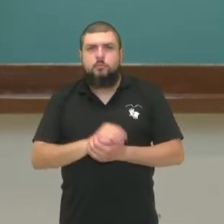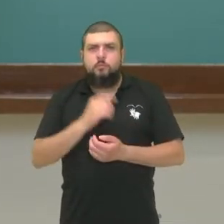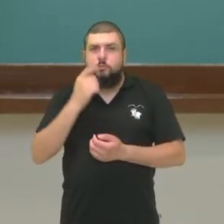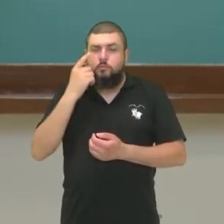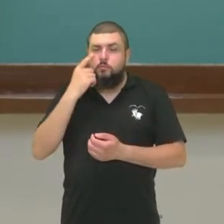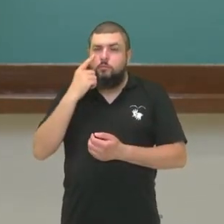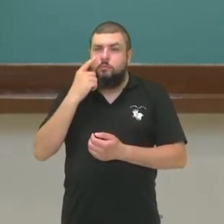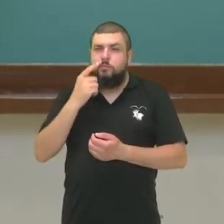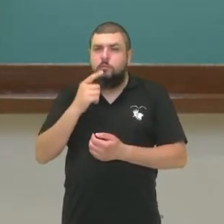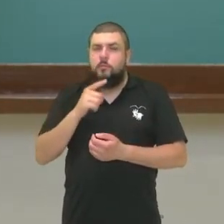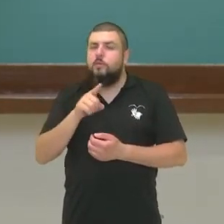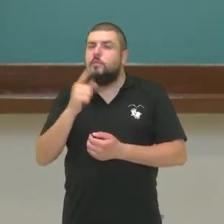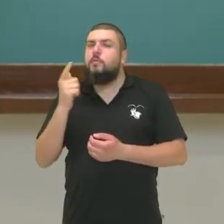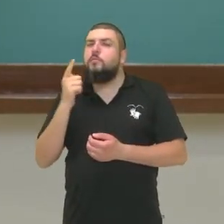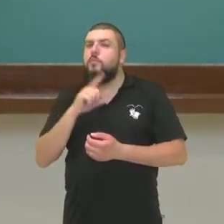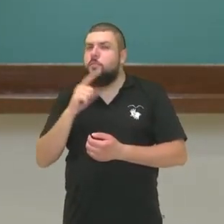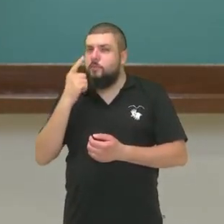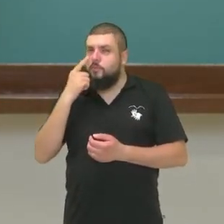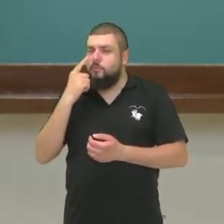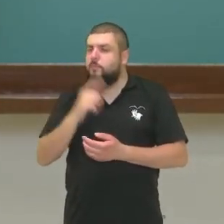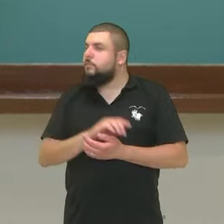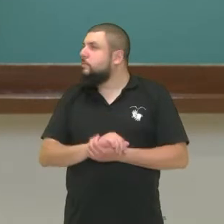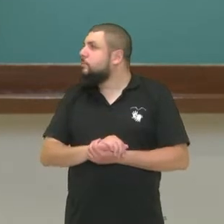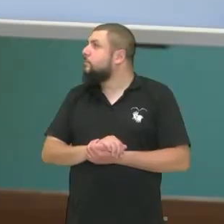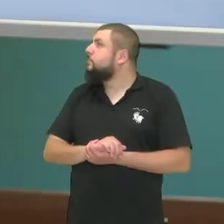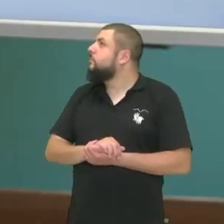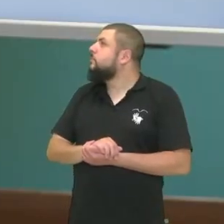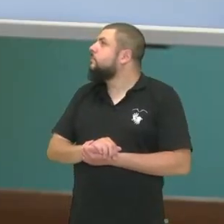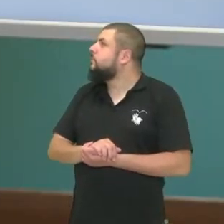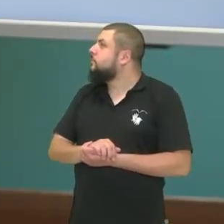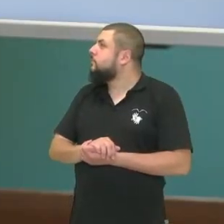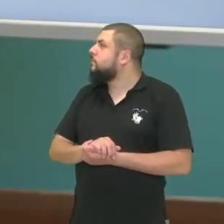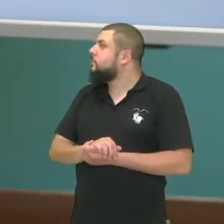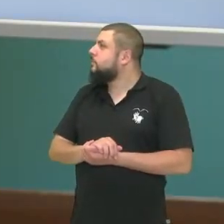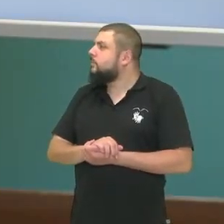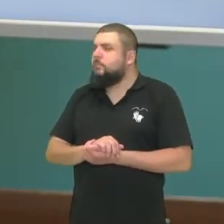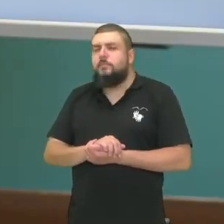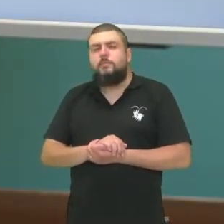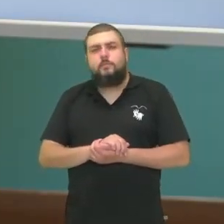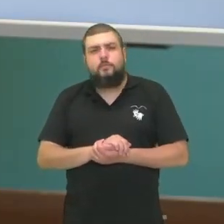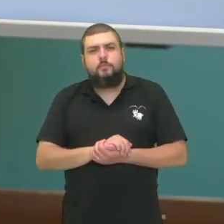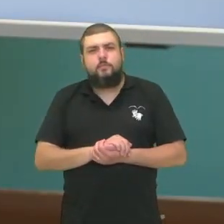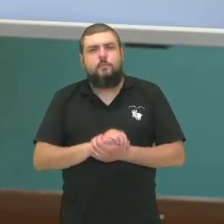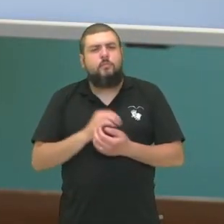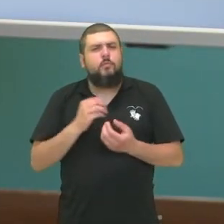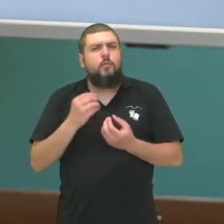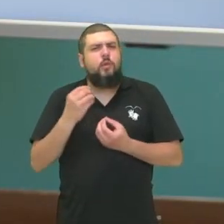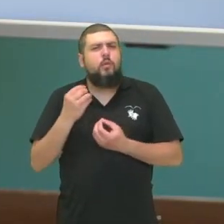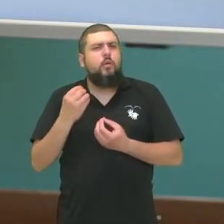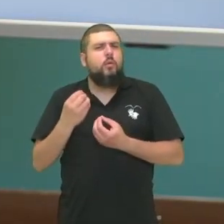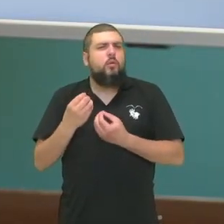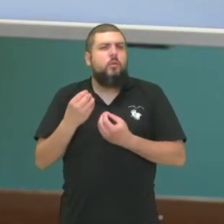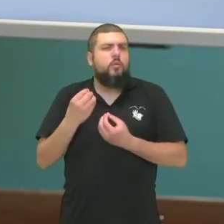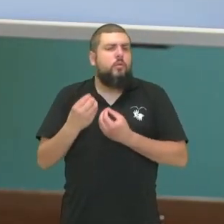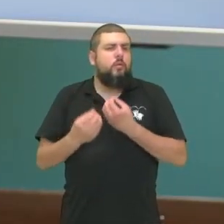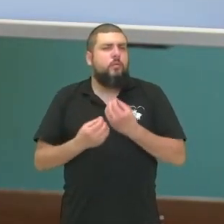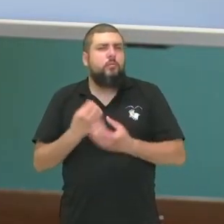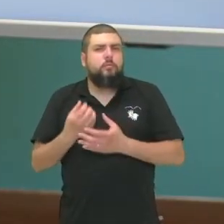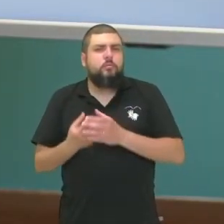se você chegou perto. Olha só. Como surgiu a dança, né? Essa é a primeira ideia que a gente vai tentar